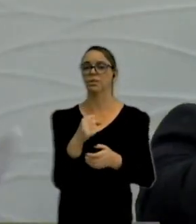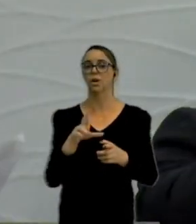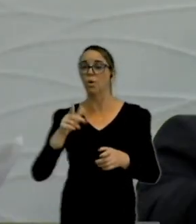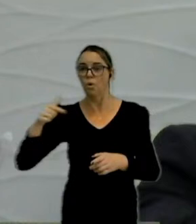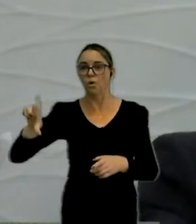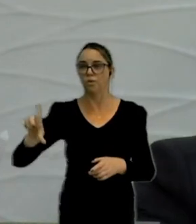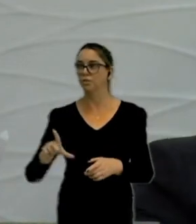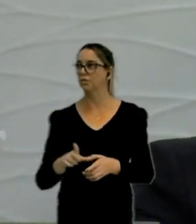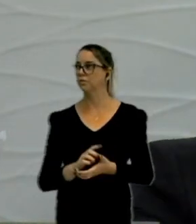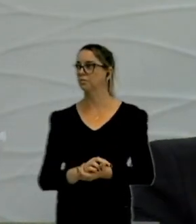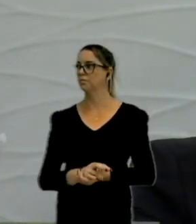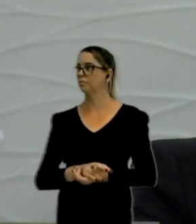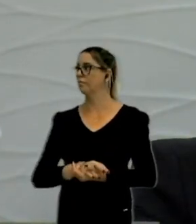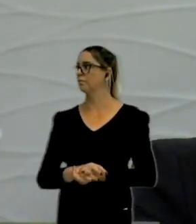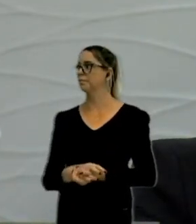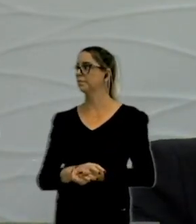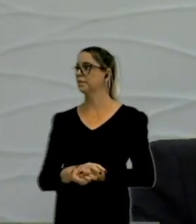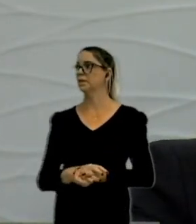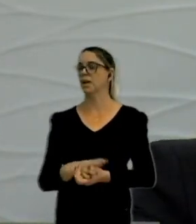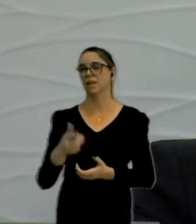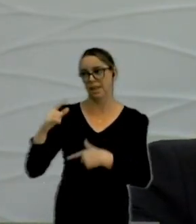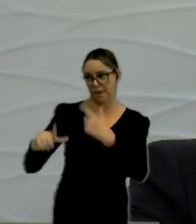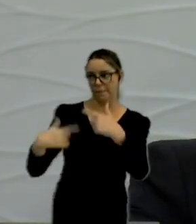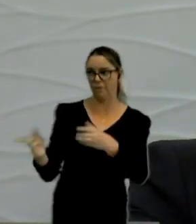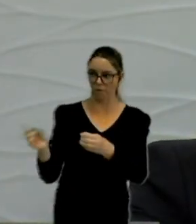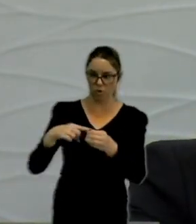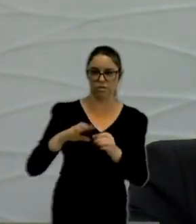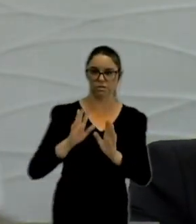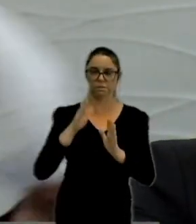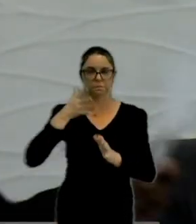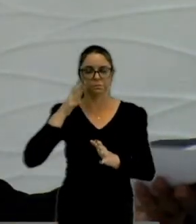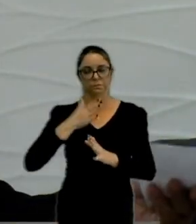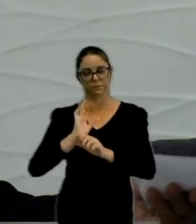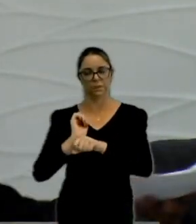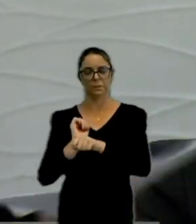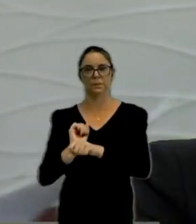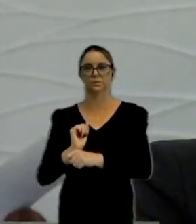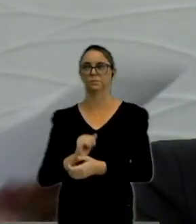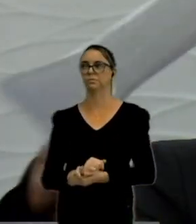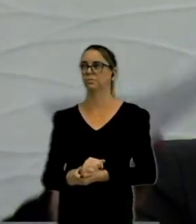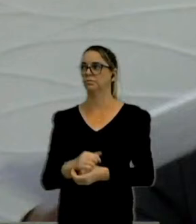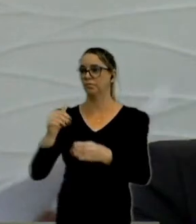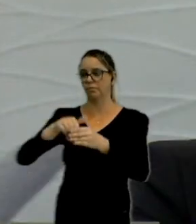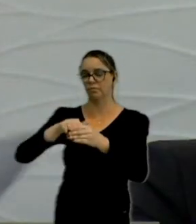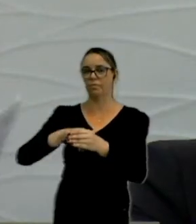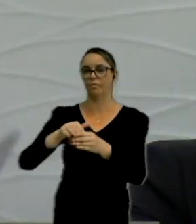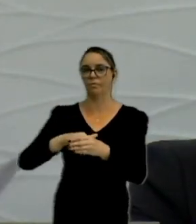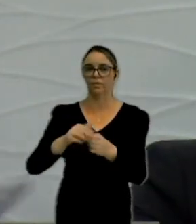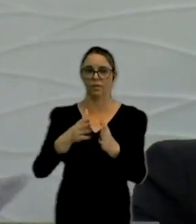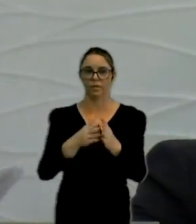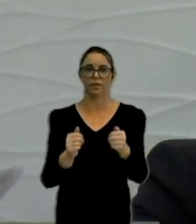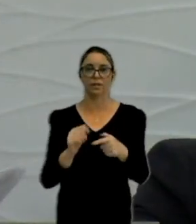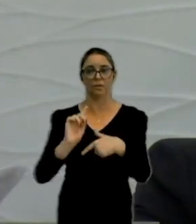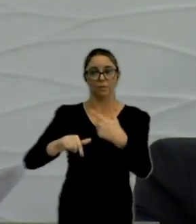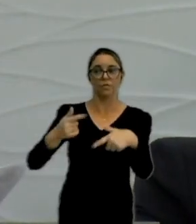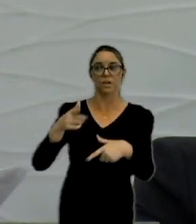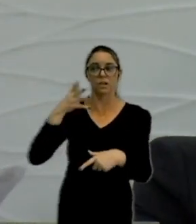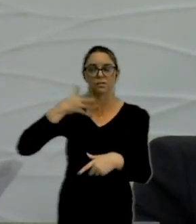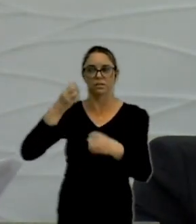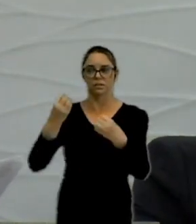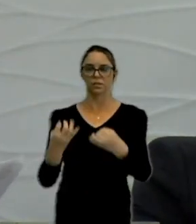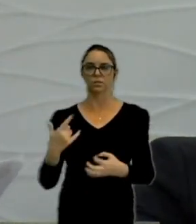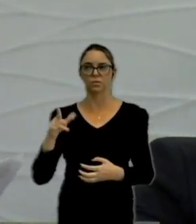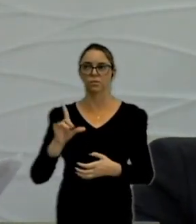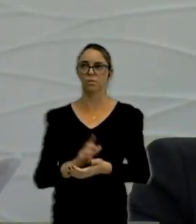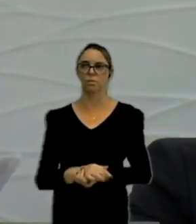solicitando... Em discussão, vai votar, Neide, vá, depois a senhora discute o outro. Se a senhora fosse votar no seu requerimento, depois a senhora discute o outro. Se